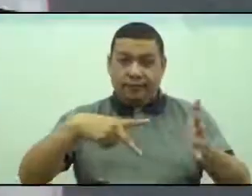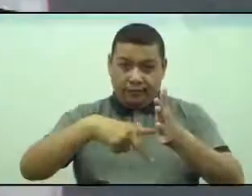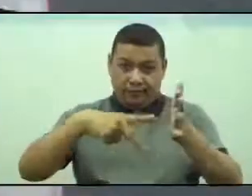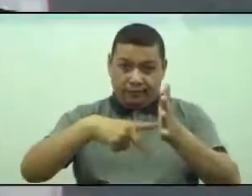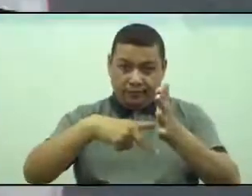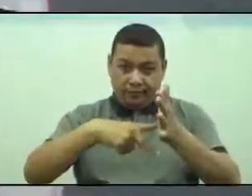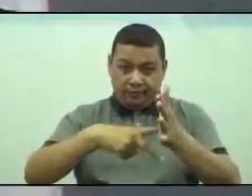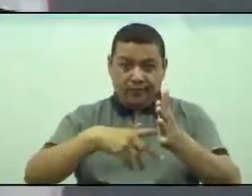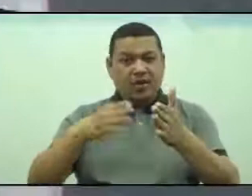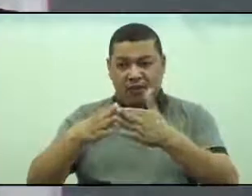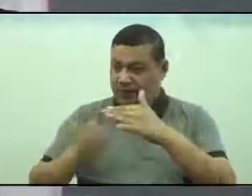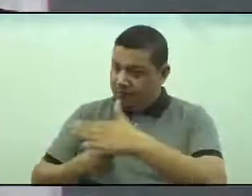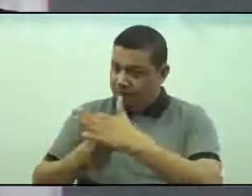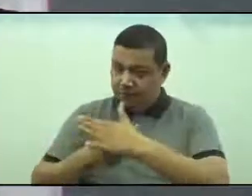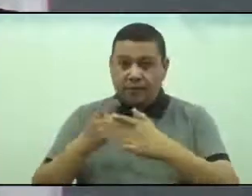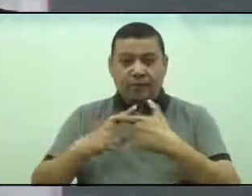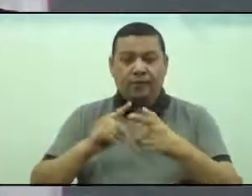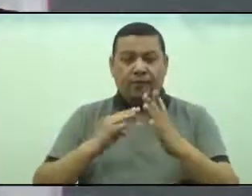vacinados.